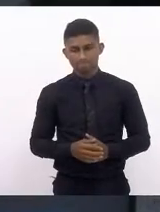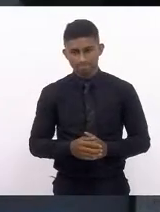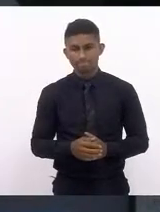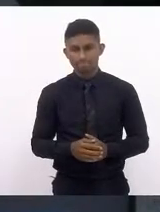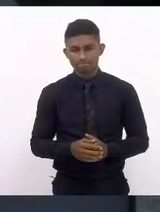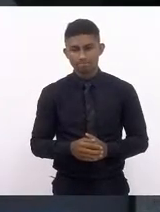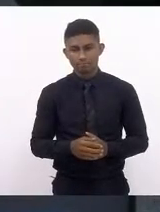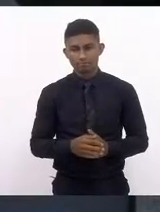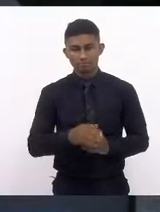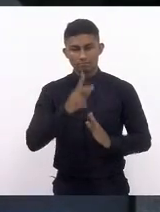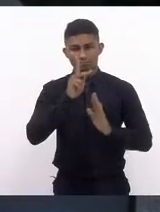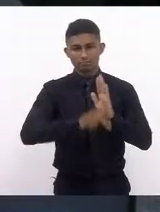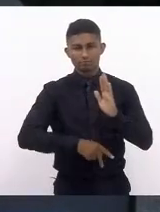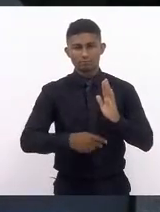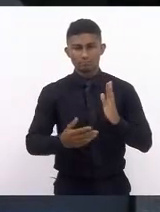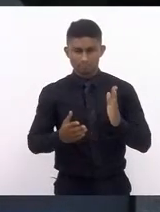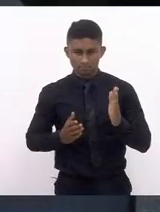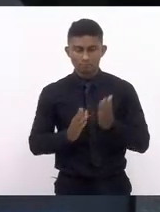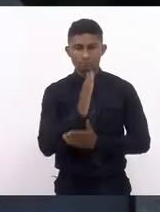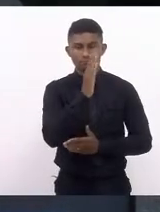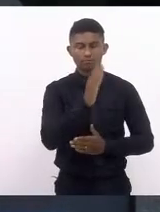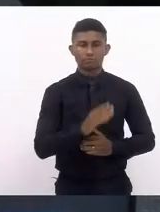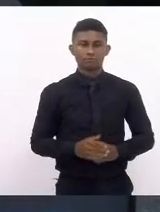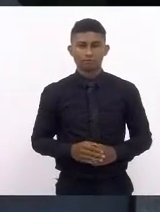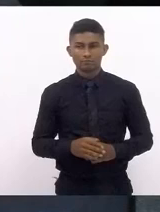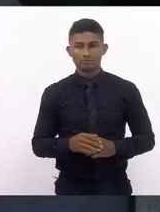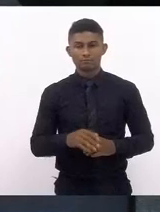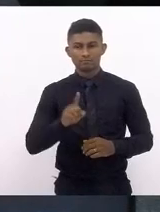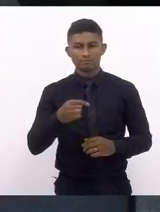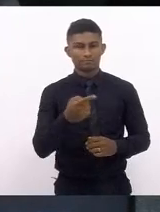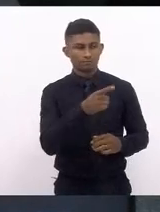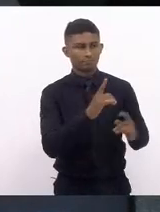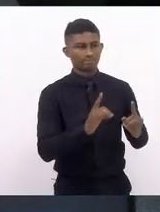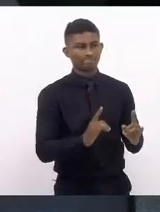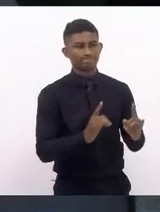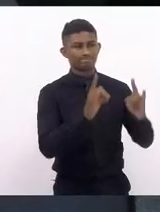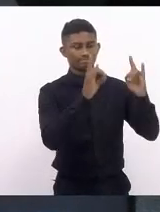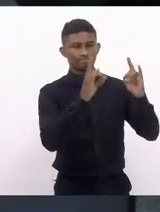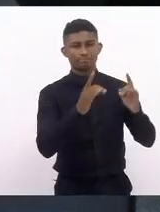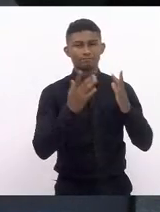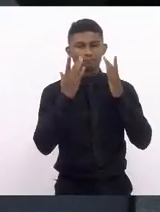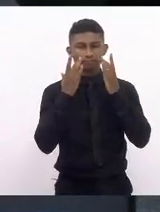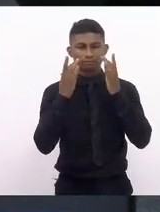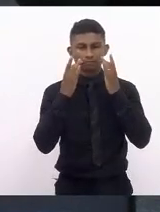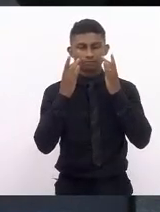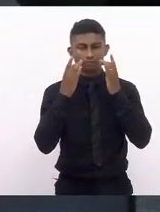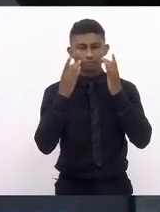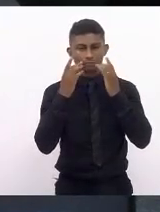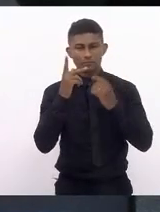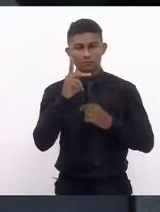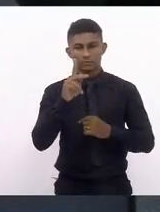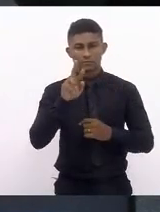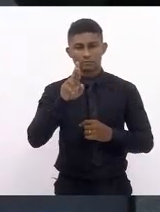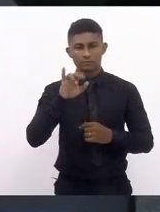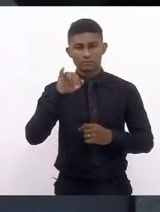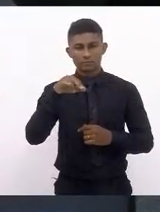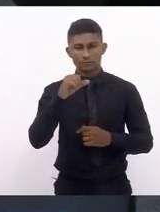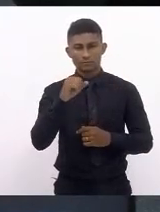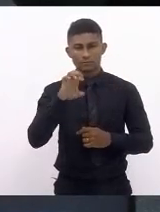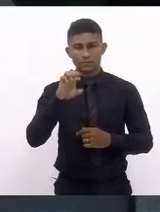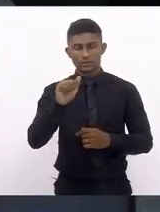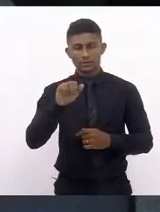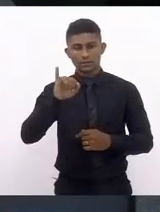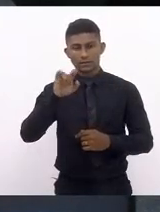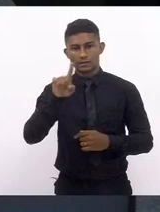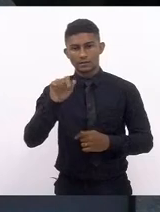aprovação do nosso projeto que trata do tombamento do Teatro Princesa Isabel um dever de Justiça